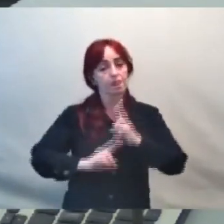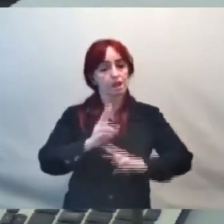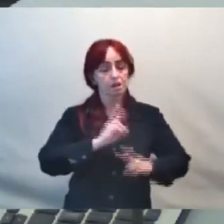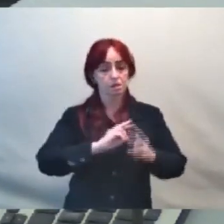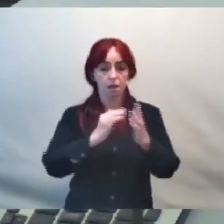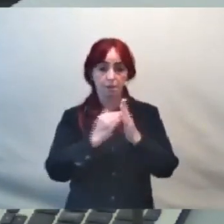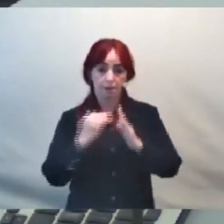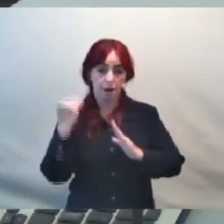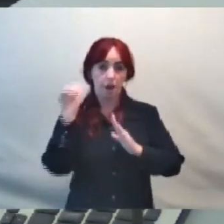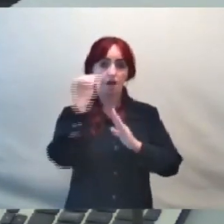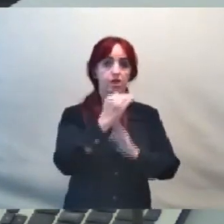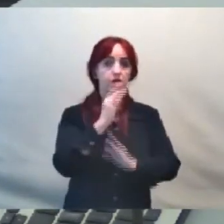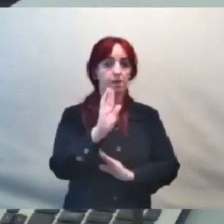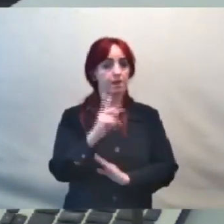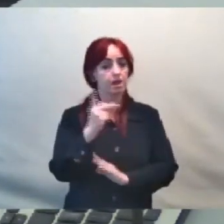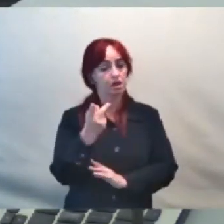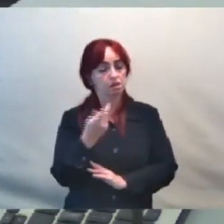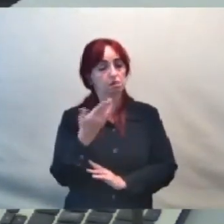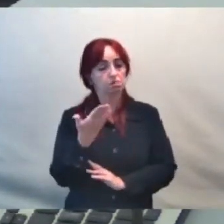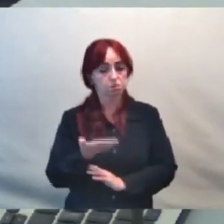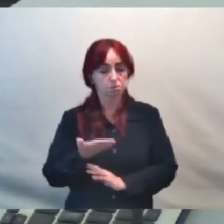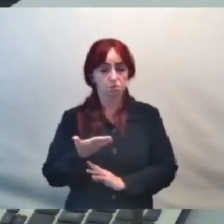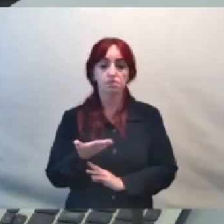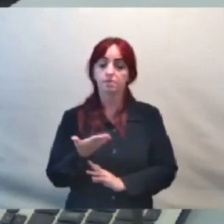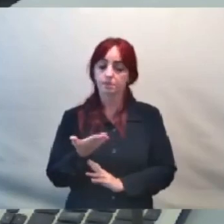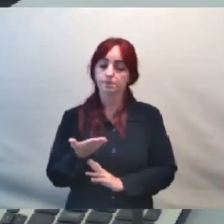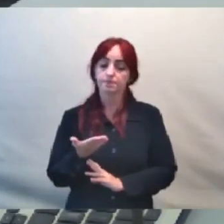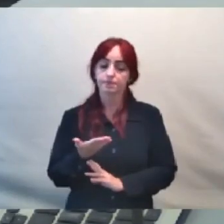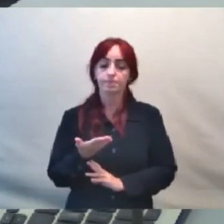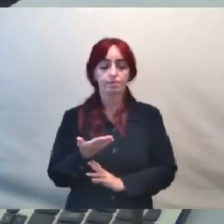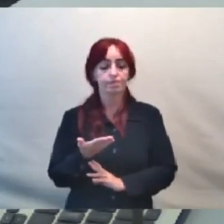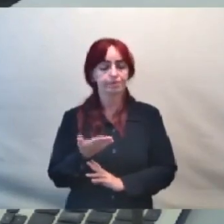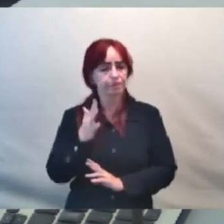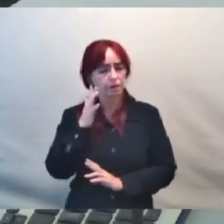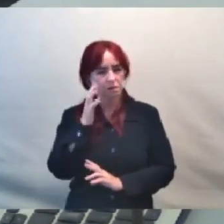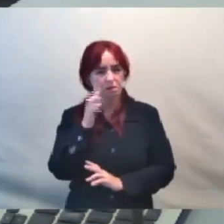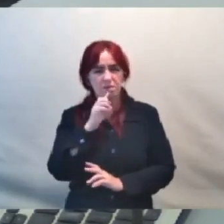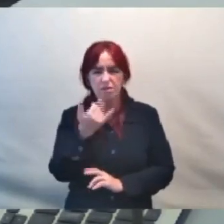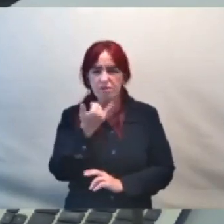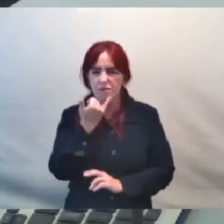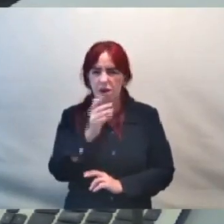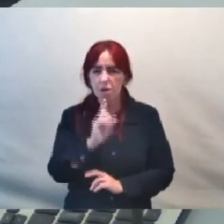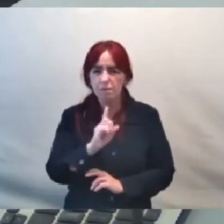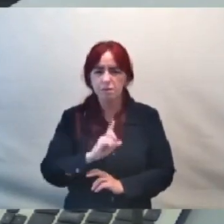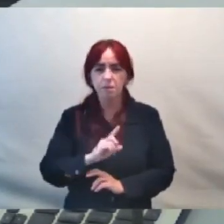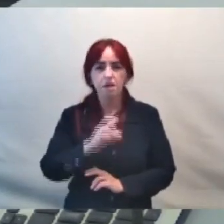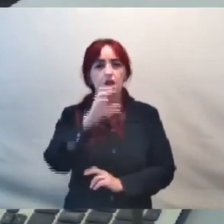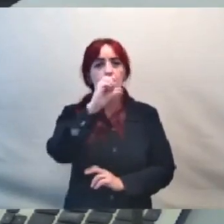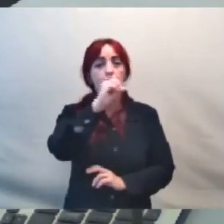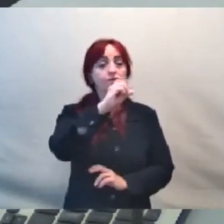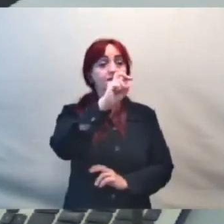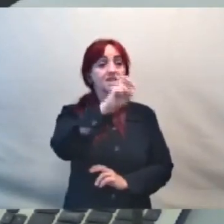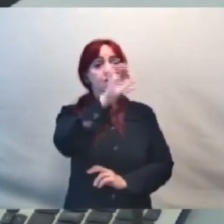em Belo Horizonte. Né? A gente, se não me engano, você falou algo em torno de 95%. Aí eu queria